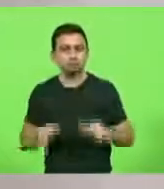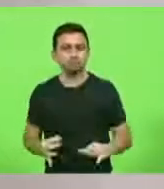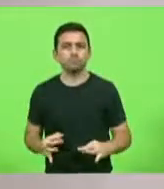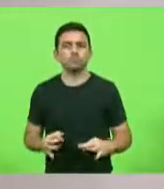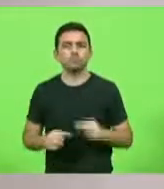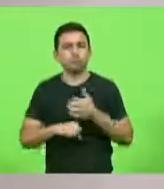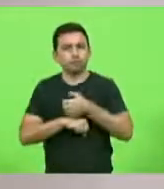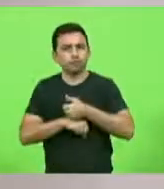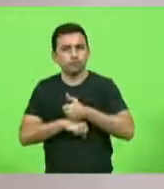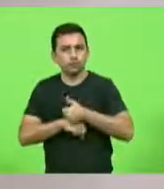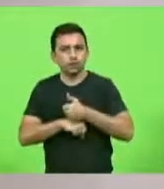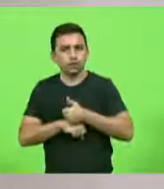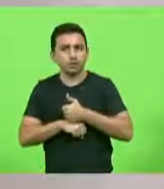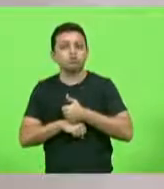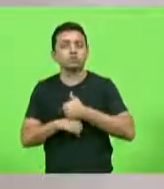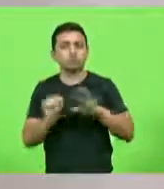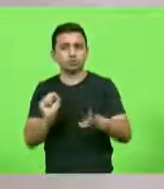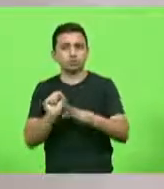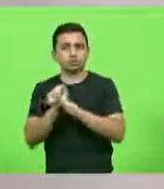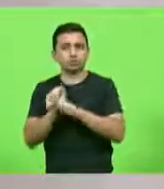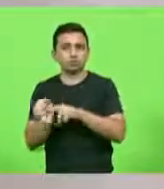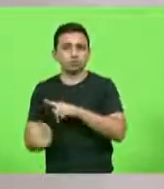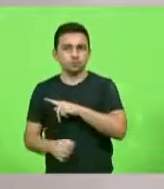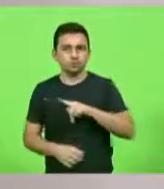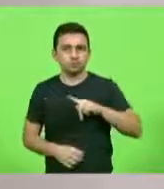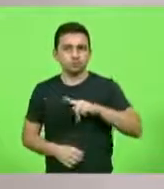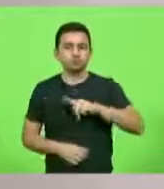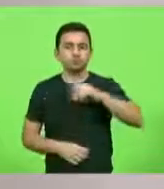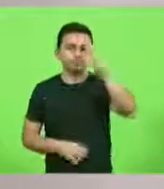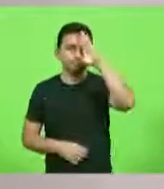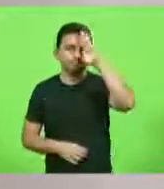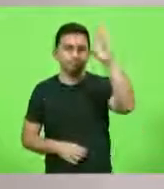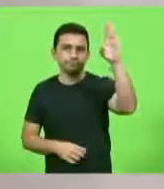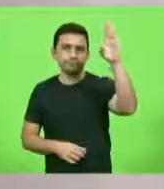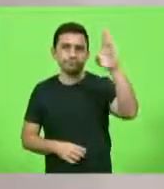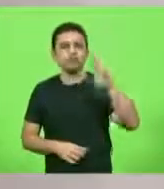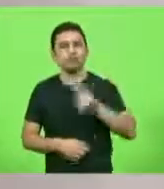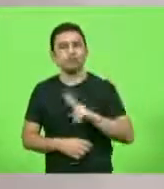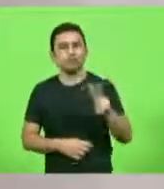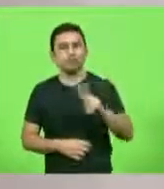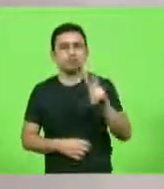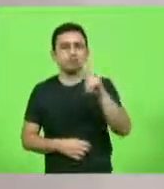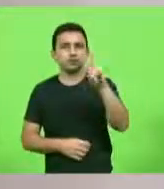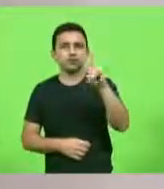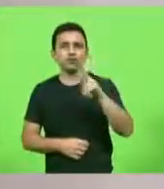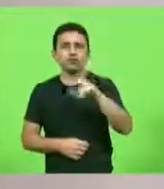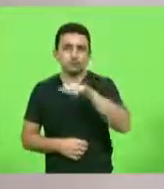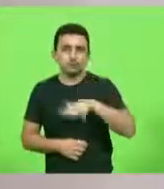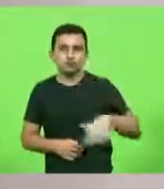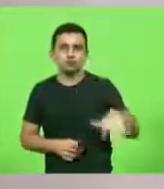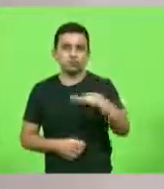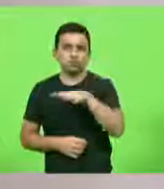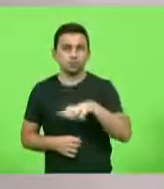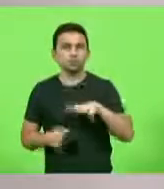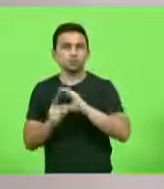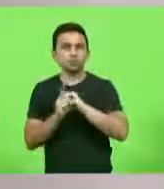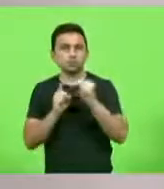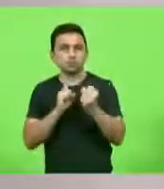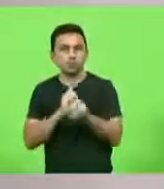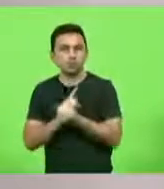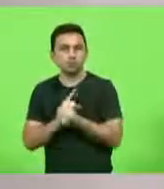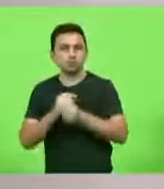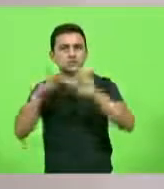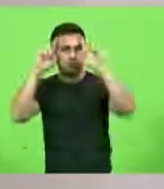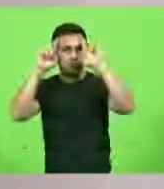profissionais de segurança pública, mas, principalmente, a valorização por parte da sociedade, o